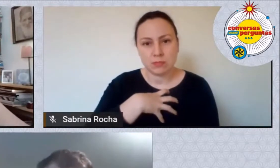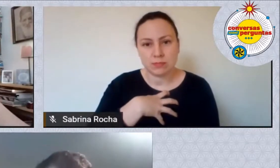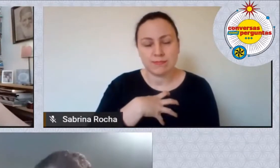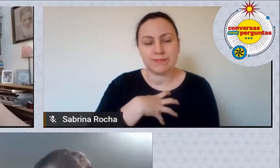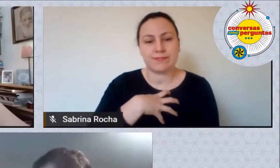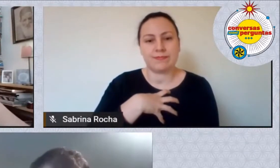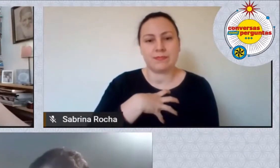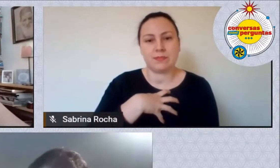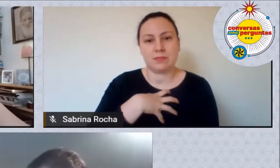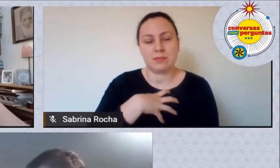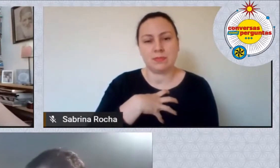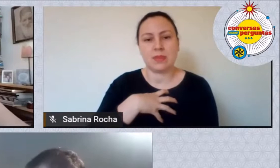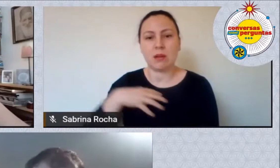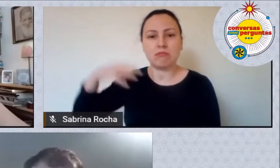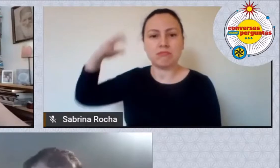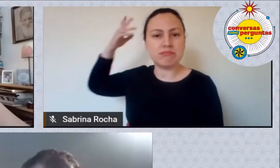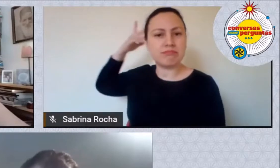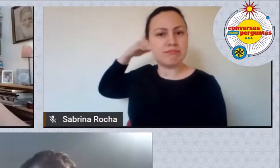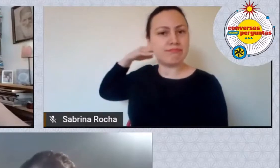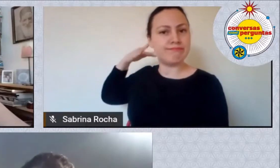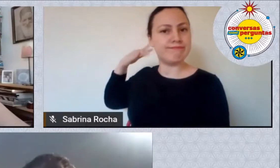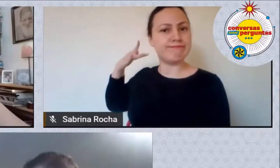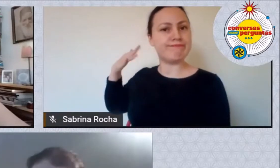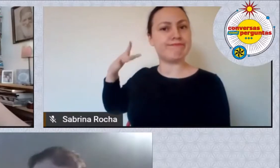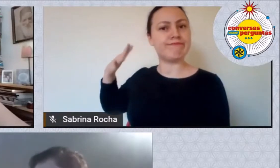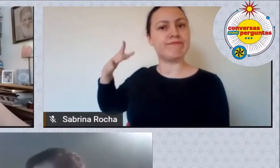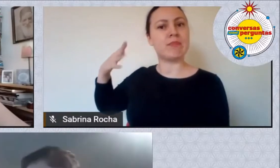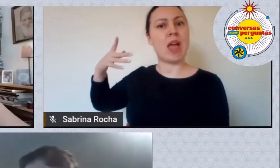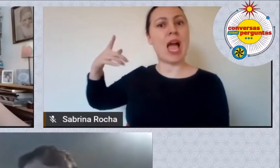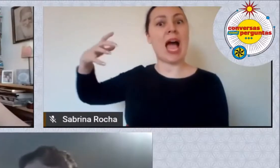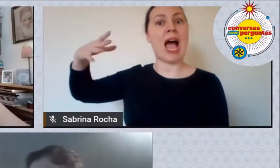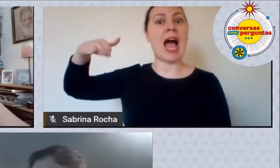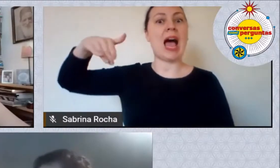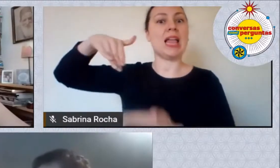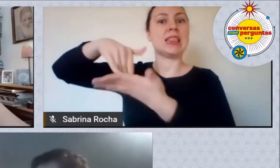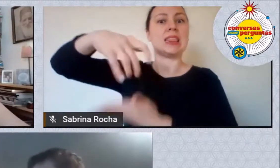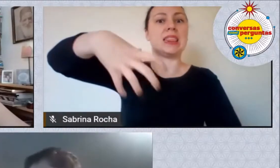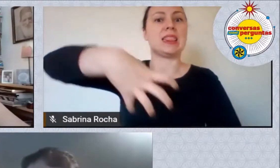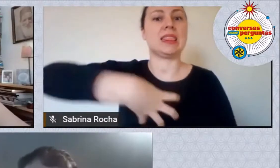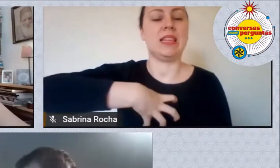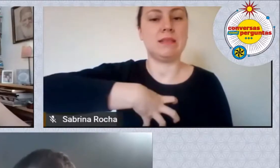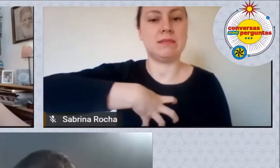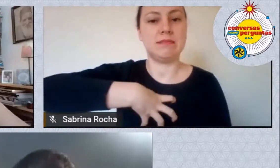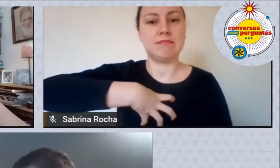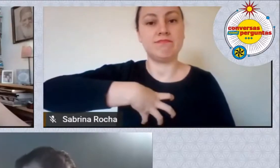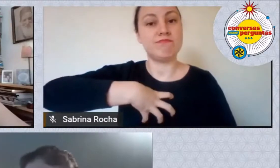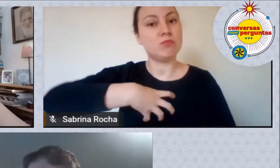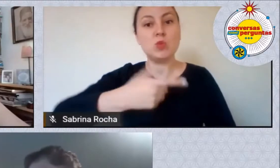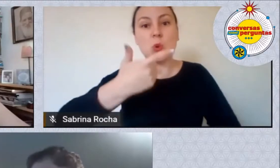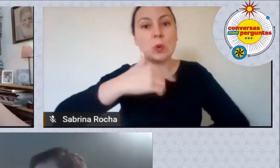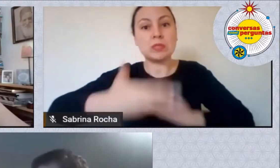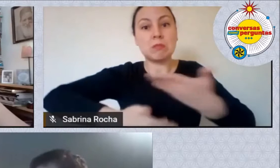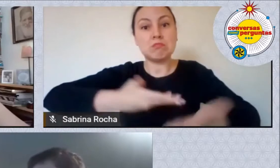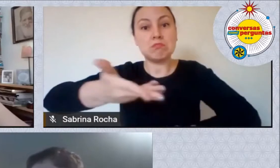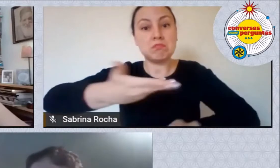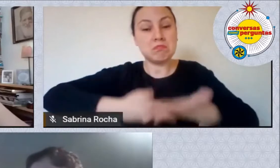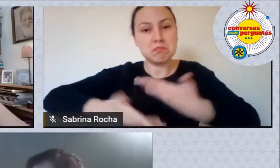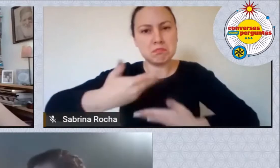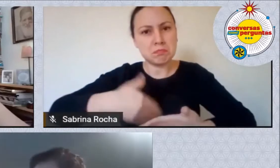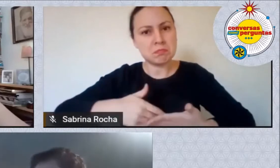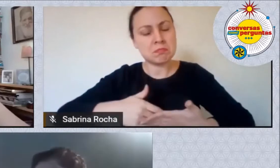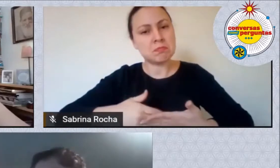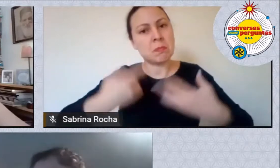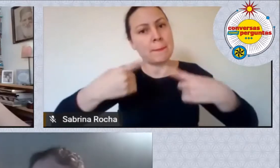um percurso antes. Teve um percurso em que a gente não conseguiu partilhar, enfrentar,